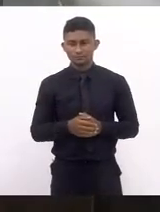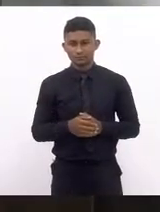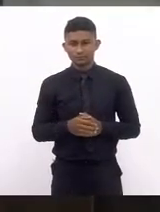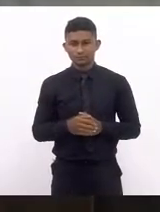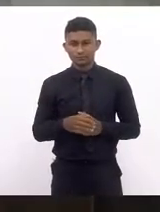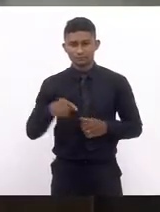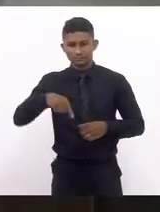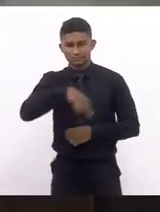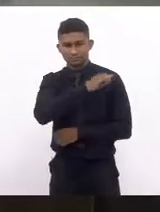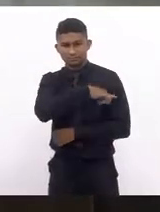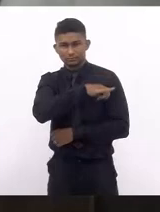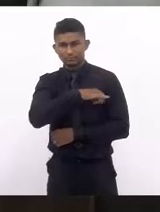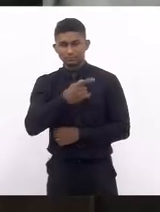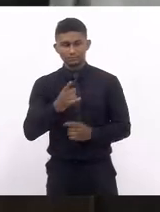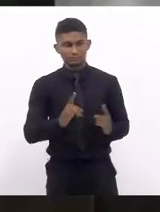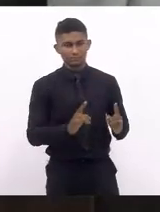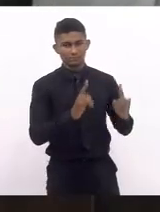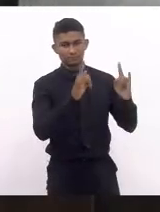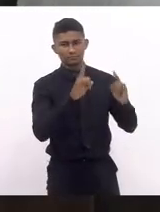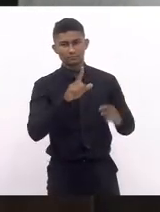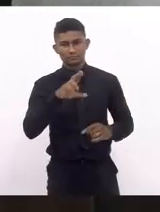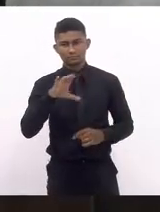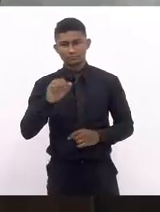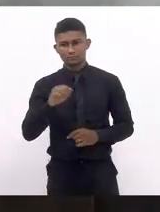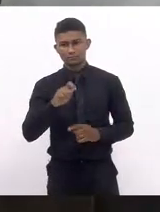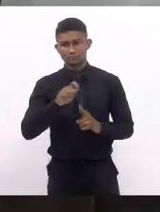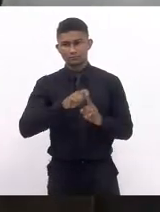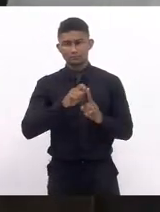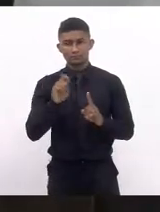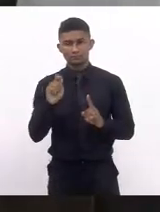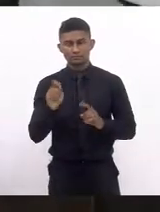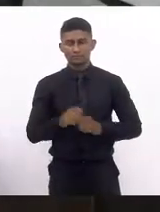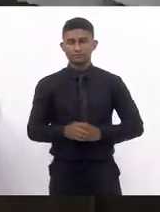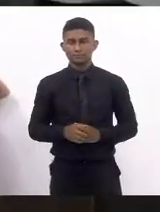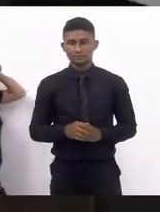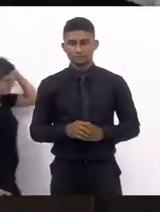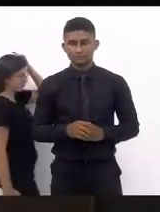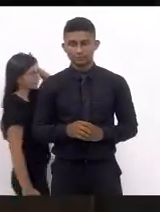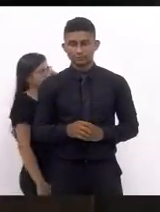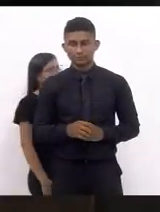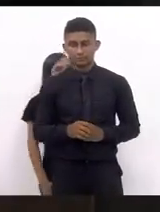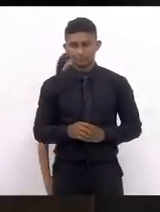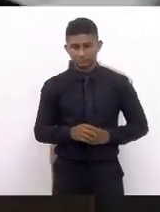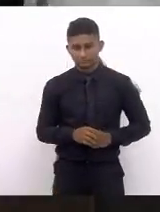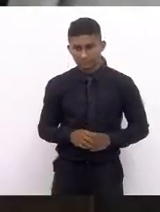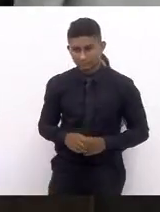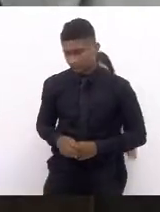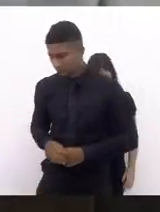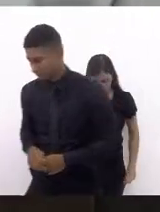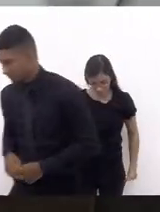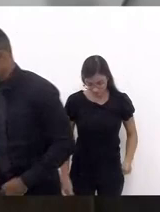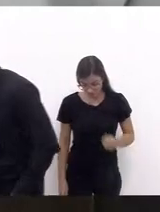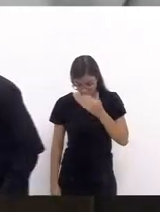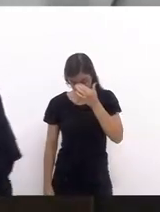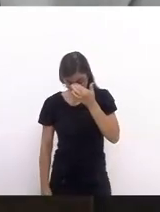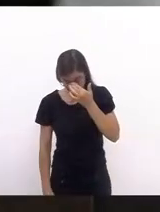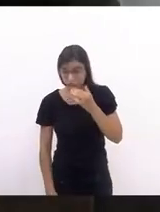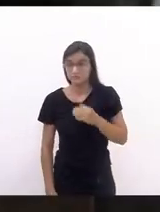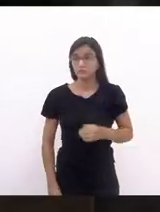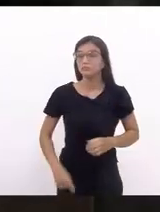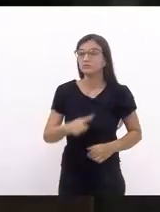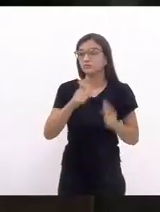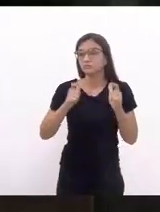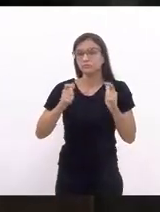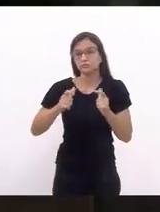do Estado do Rio de Janeiro para o edifício Lúcio Costa em agosto c2021 o palácio Tiradentes deu início ao